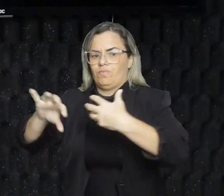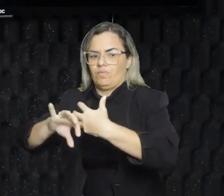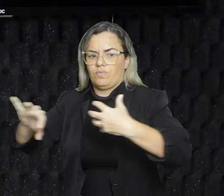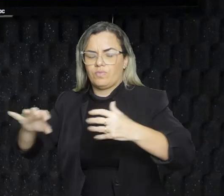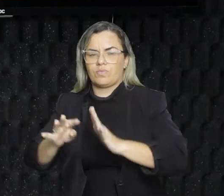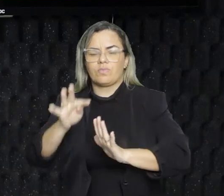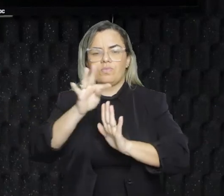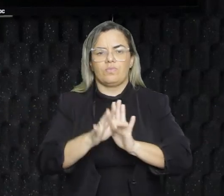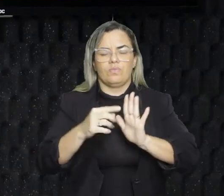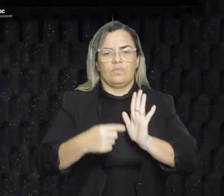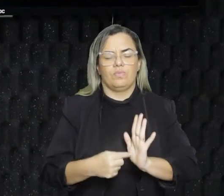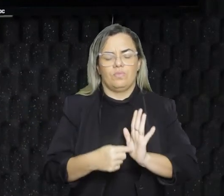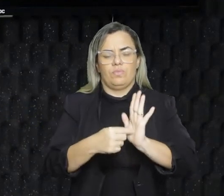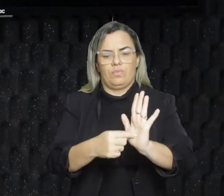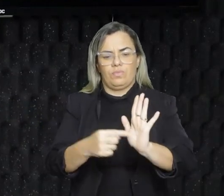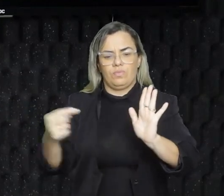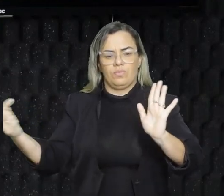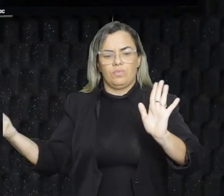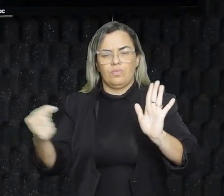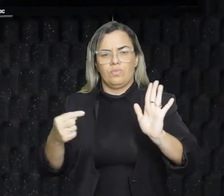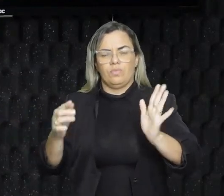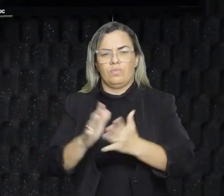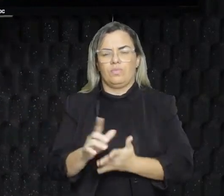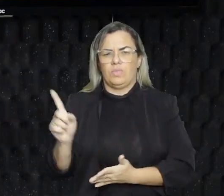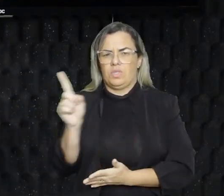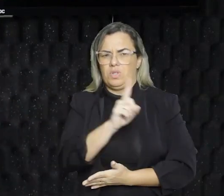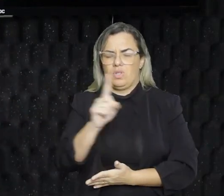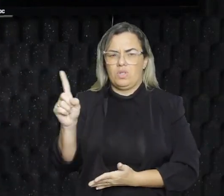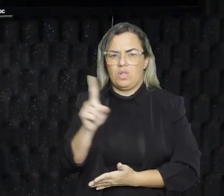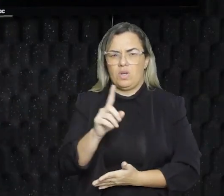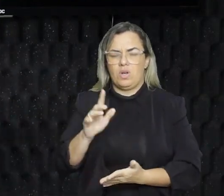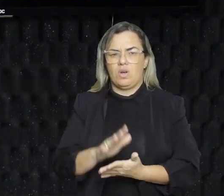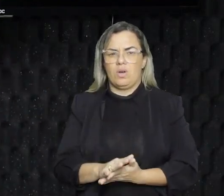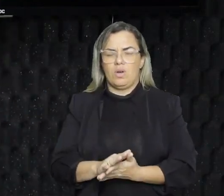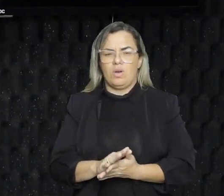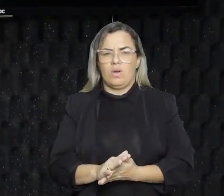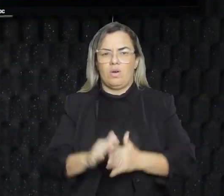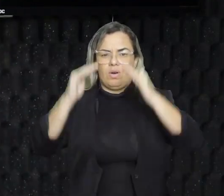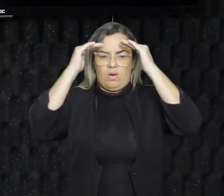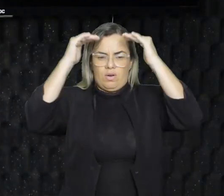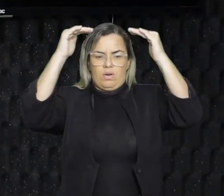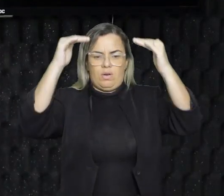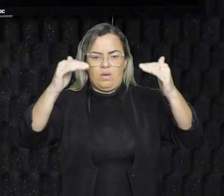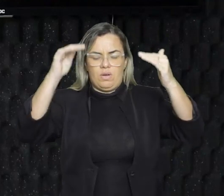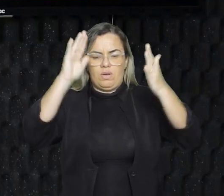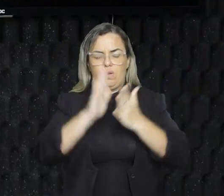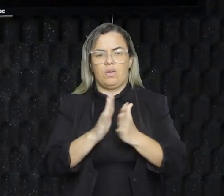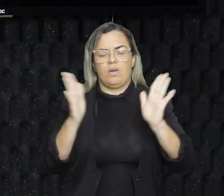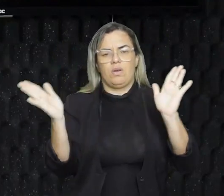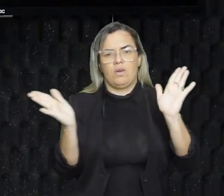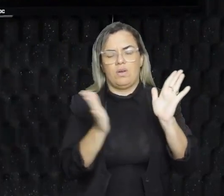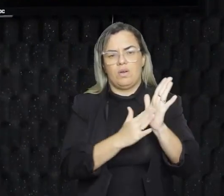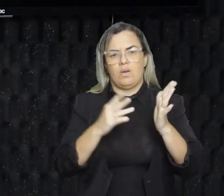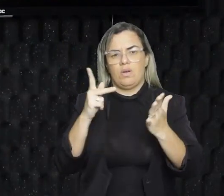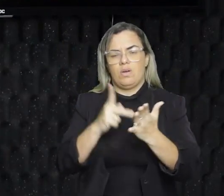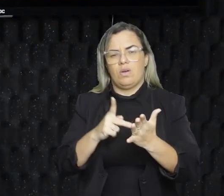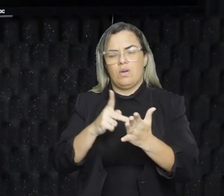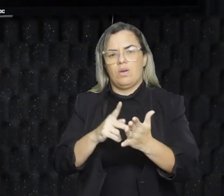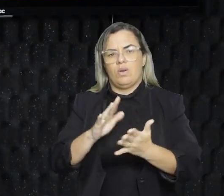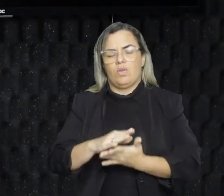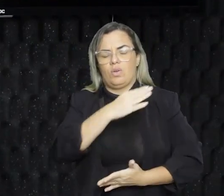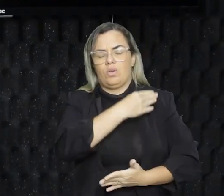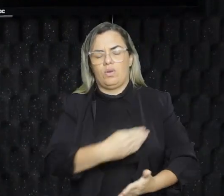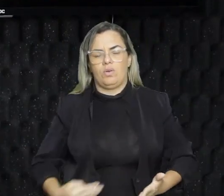nos mostrar isso, caso você não cumprisse com essa determinação oficial do Estado,